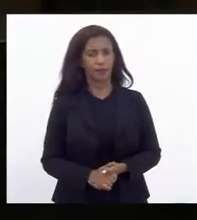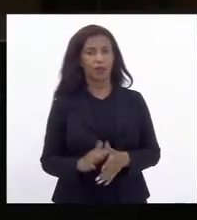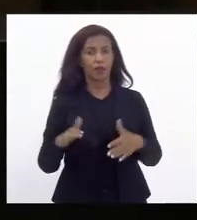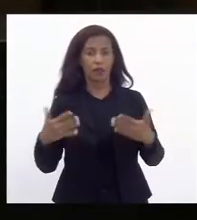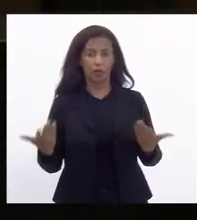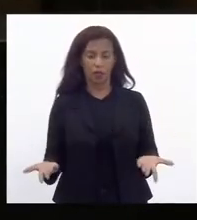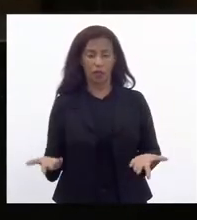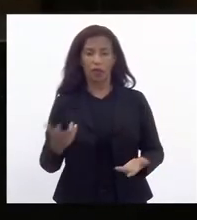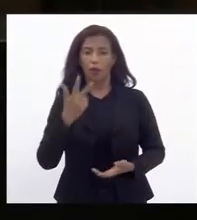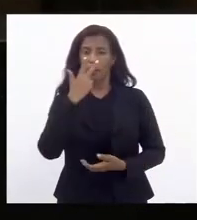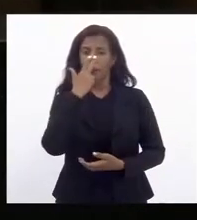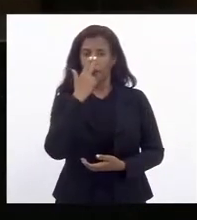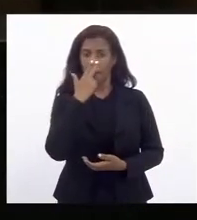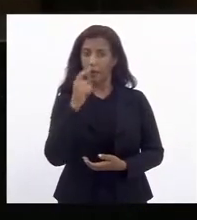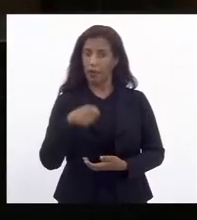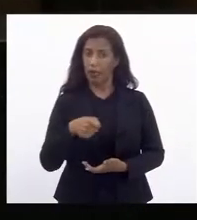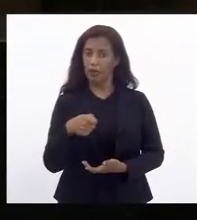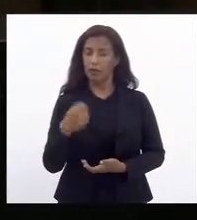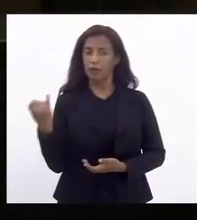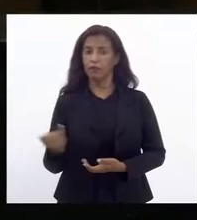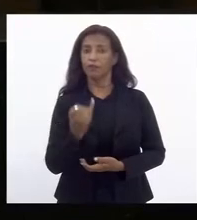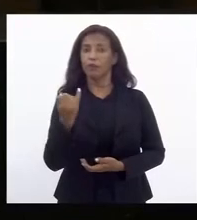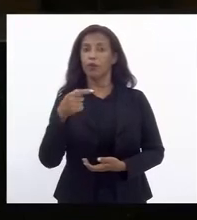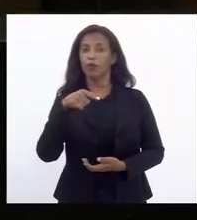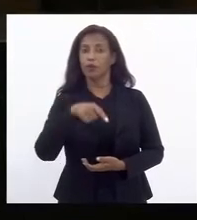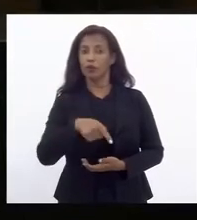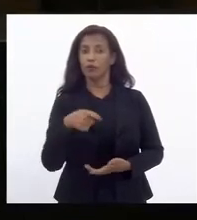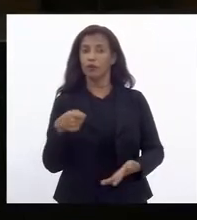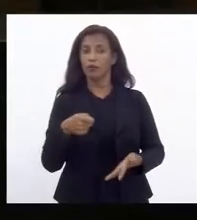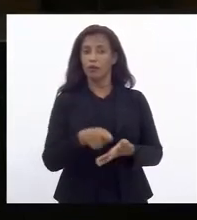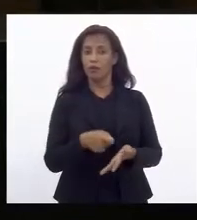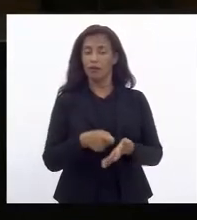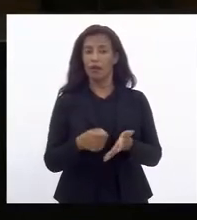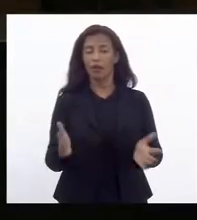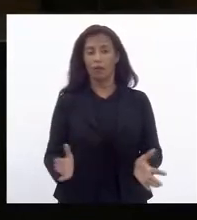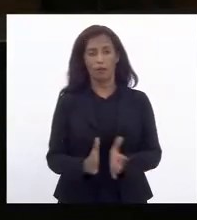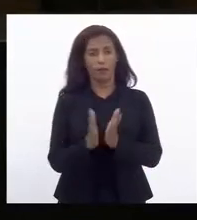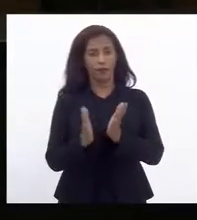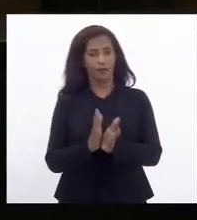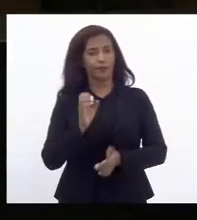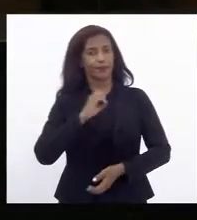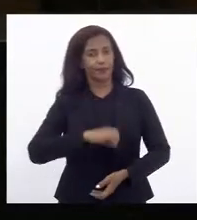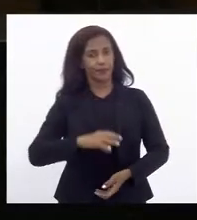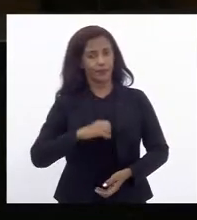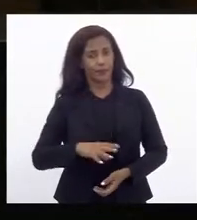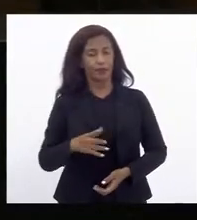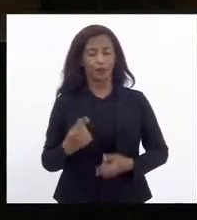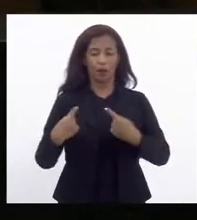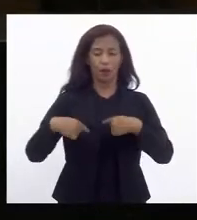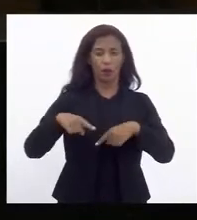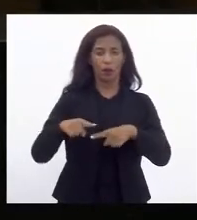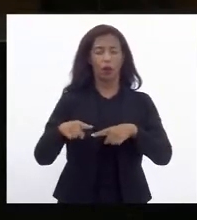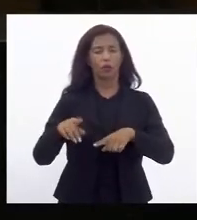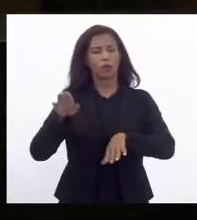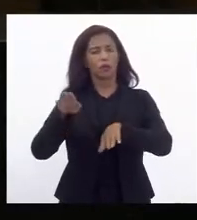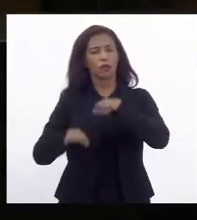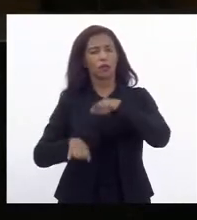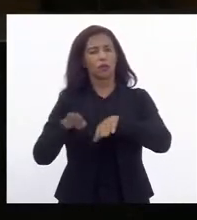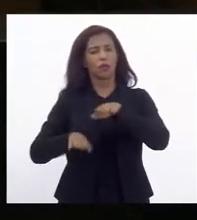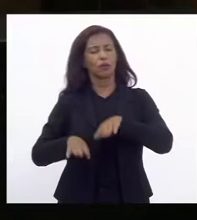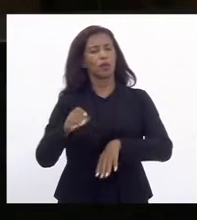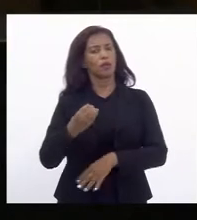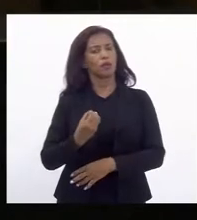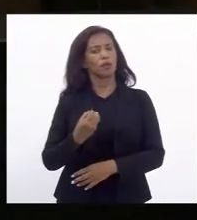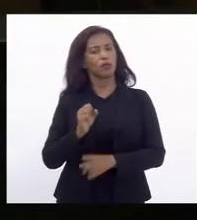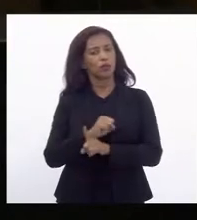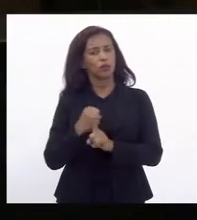Então, me parece muito pertinente para o enfrentamento da pobreza menstrual, para o enfrentamento da desigualdade